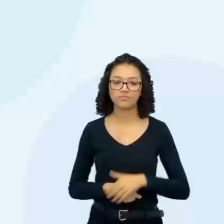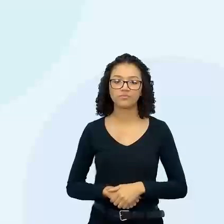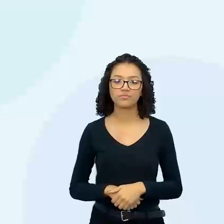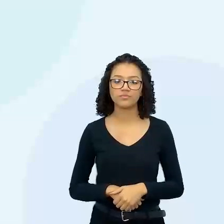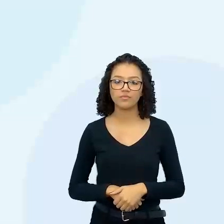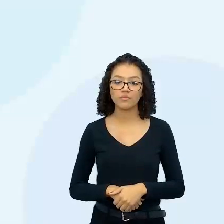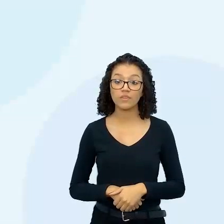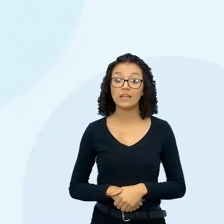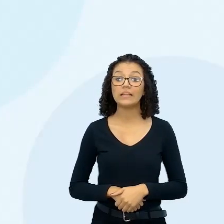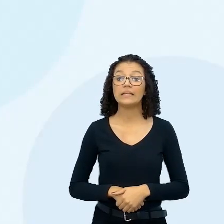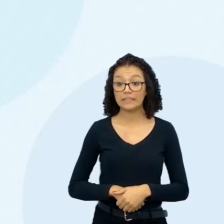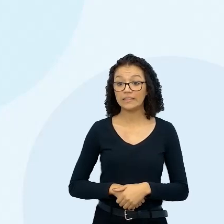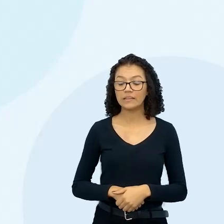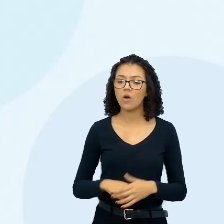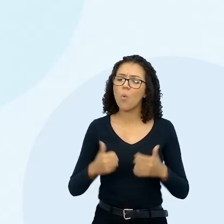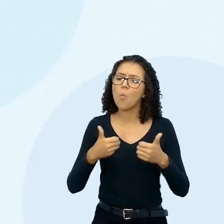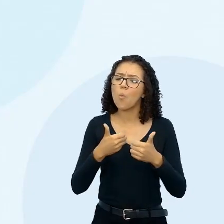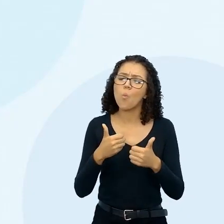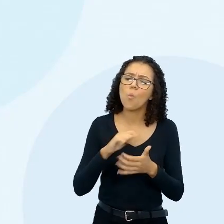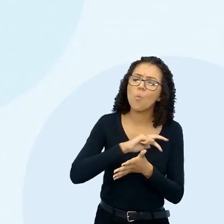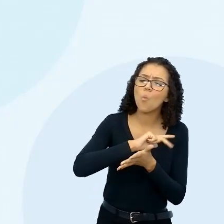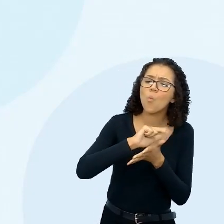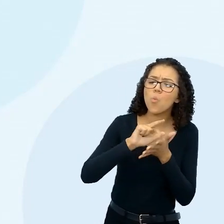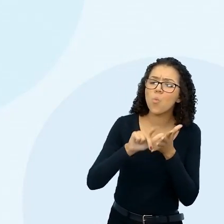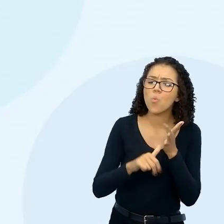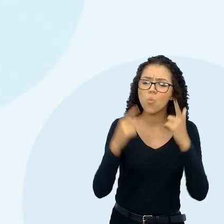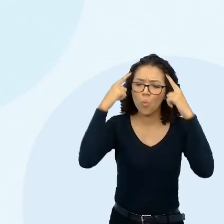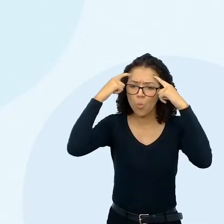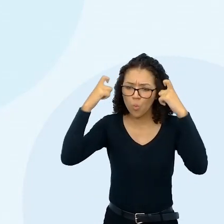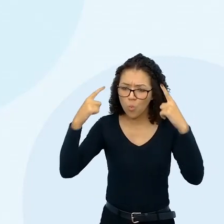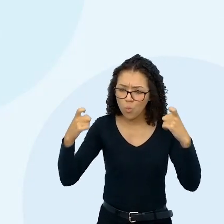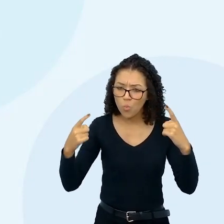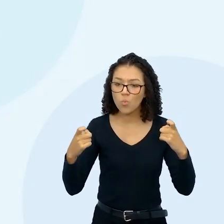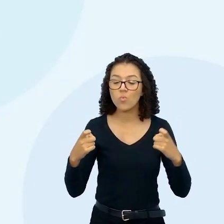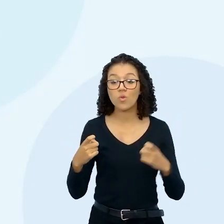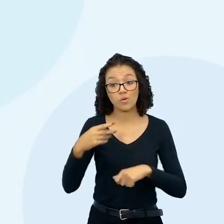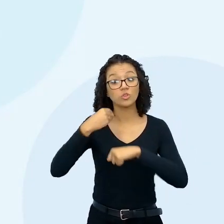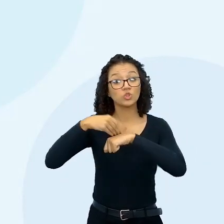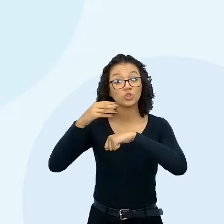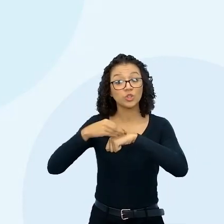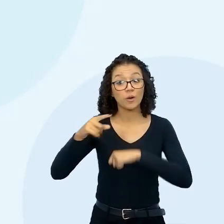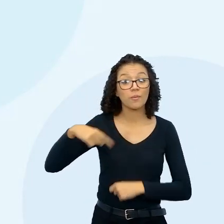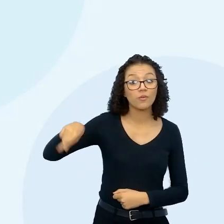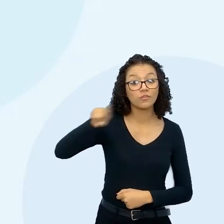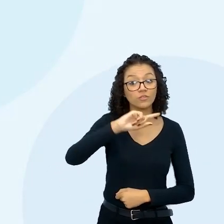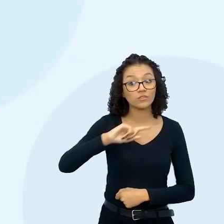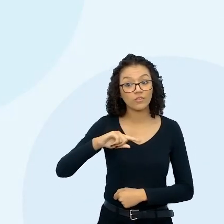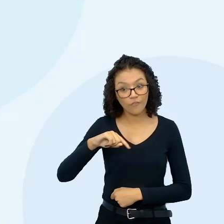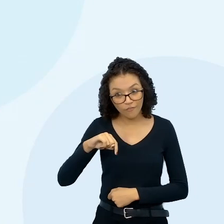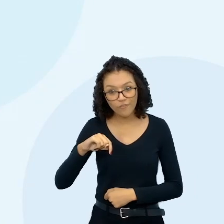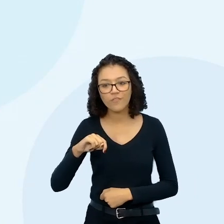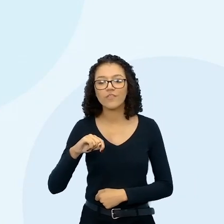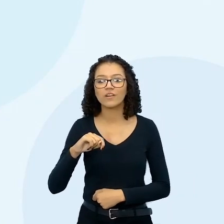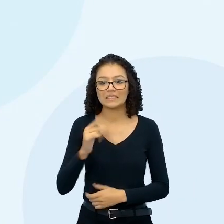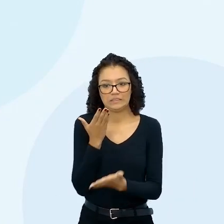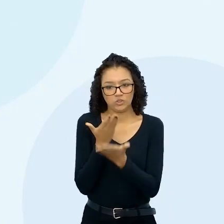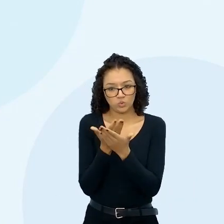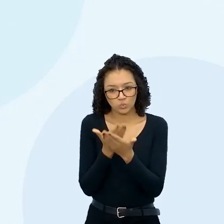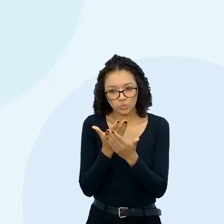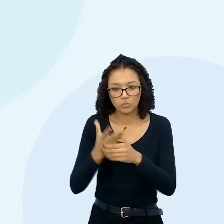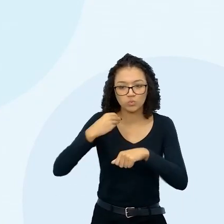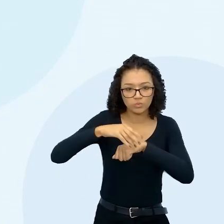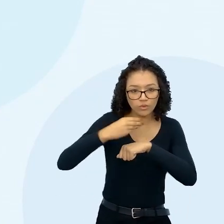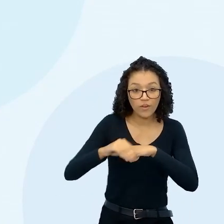aqui temos os tipos de violências que vocês podem abordar com os estudantes: negligência, abandono,